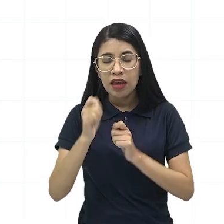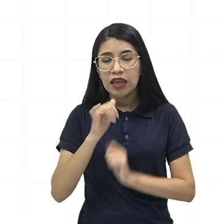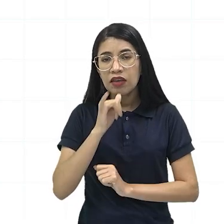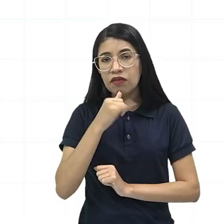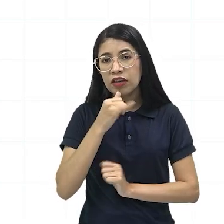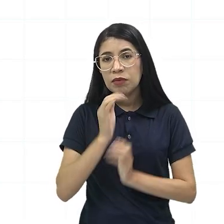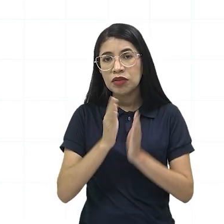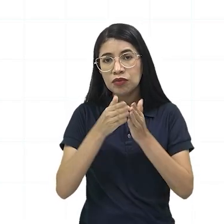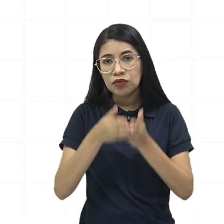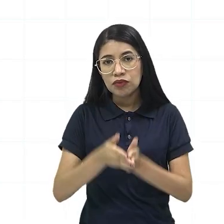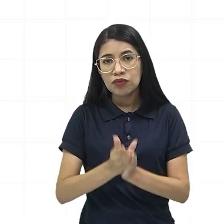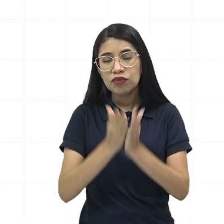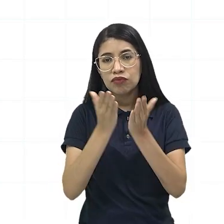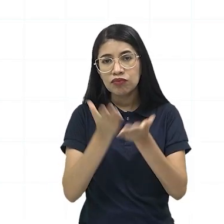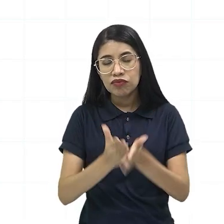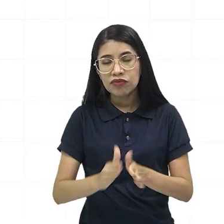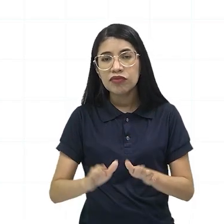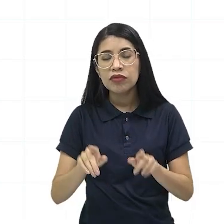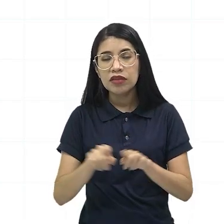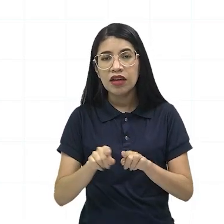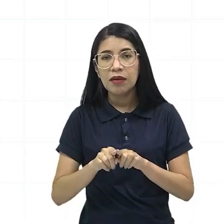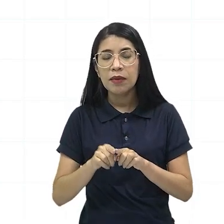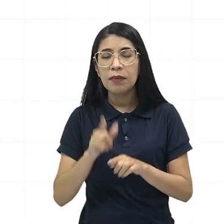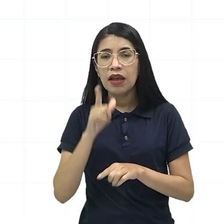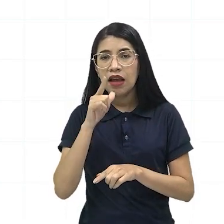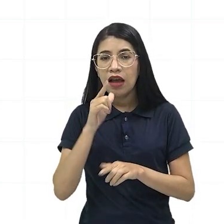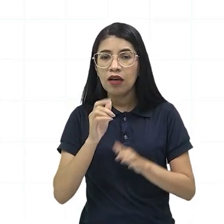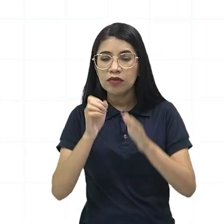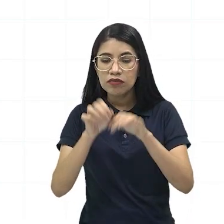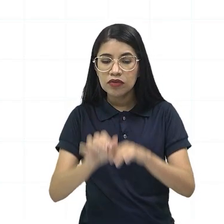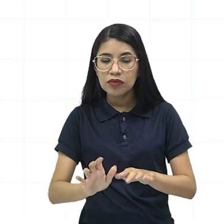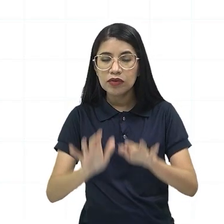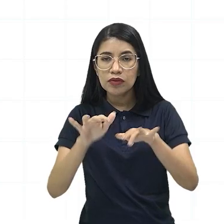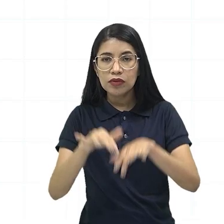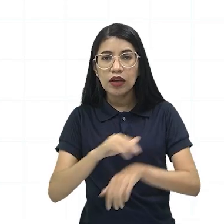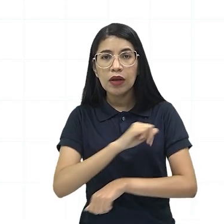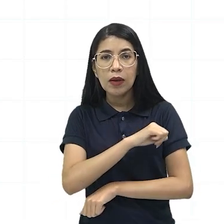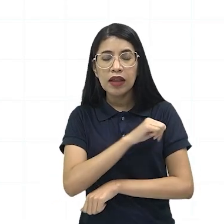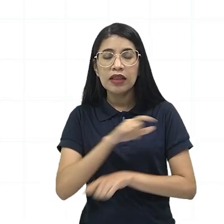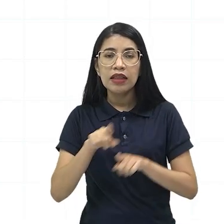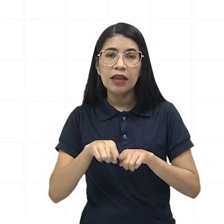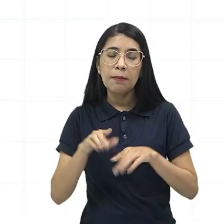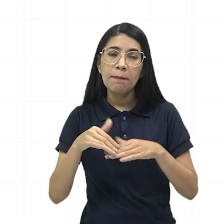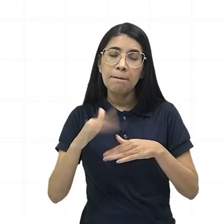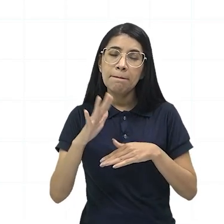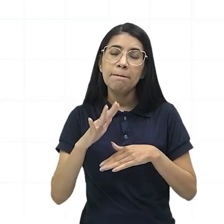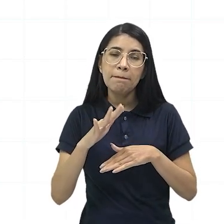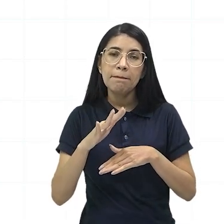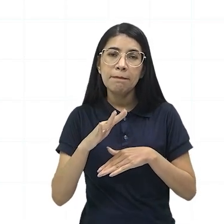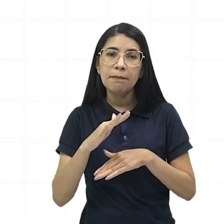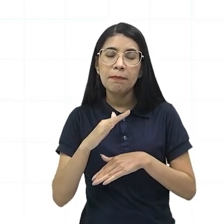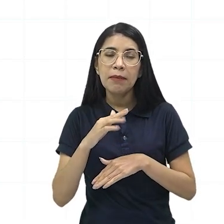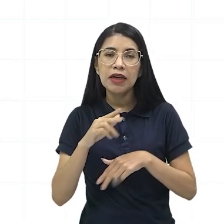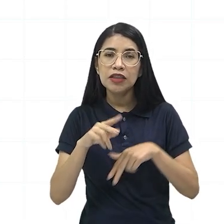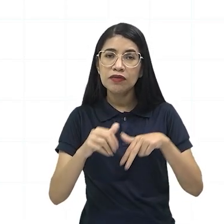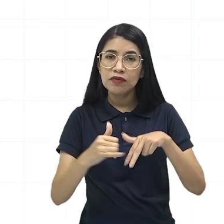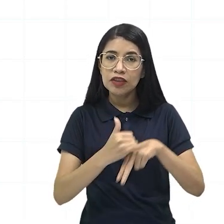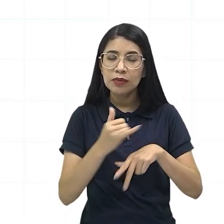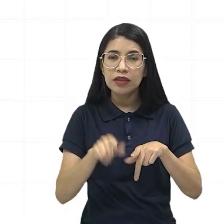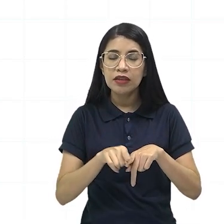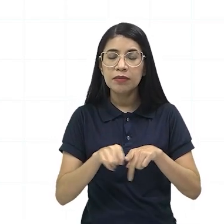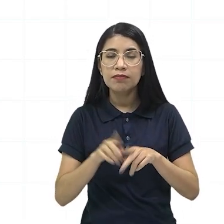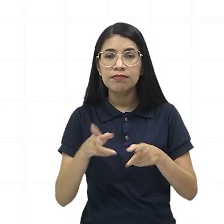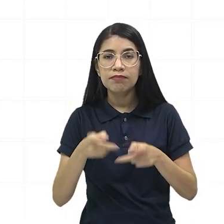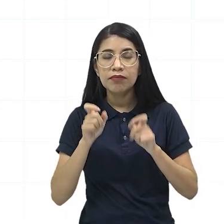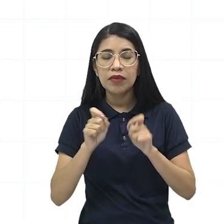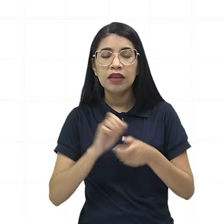Mas qualquer enchente carioca dá mais prejuízo e vítimas. Olha que interessante, então ele pegou esse evento real, o terremoto,